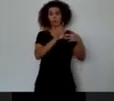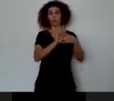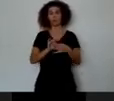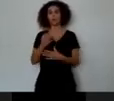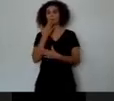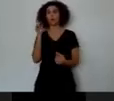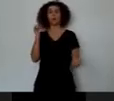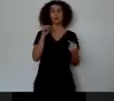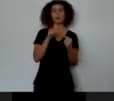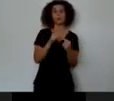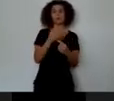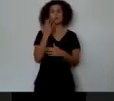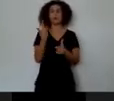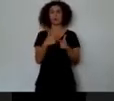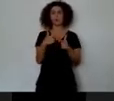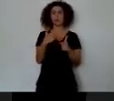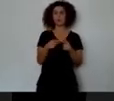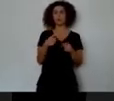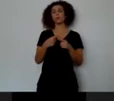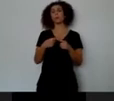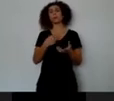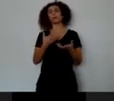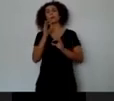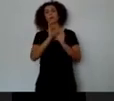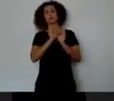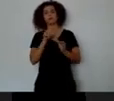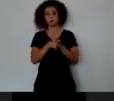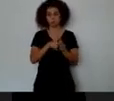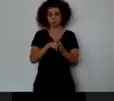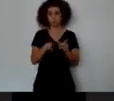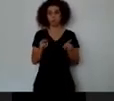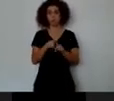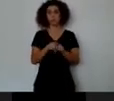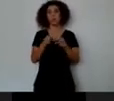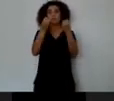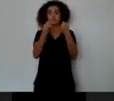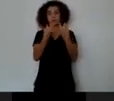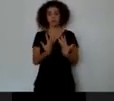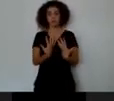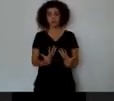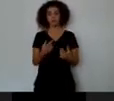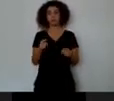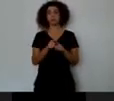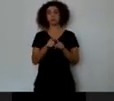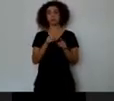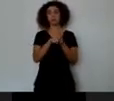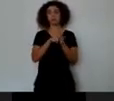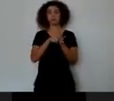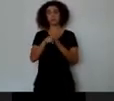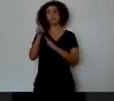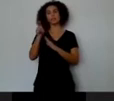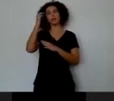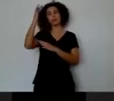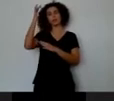que é o problema, a necessidade desse trabalho, qual que é a justificativa e um referencial teórico para poder fundamentar, né, esse